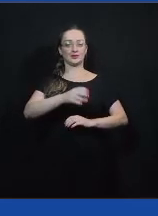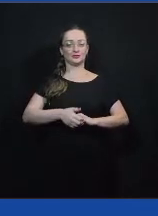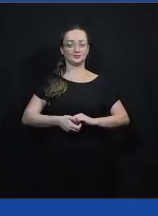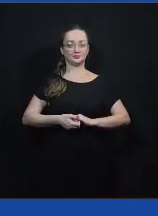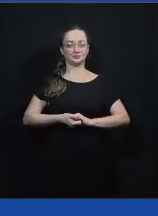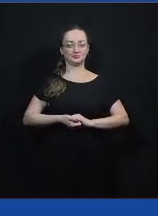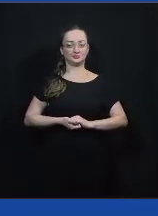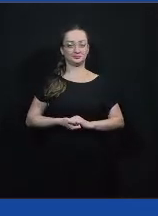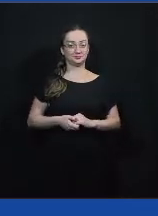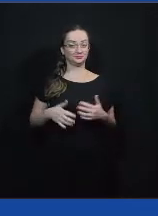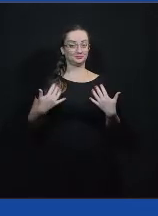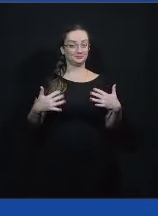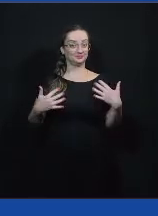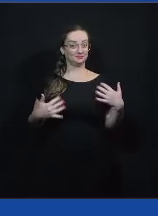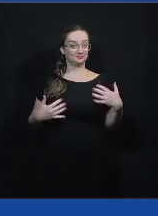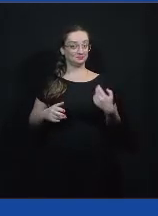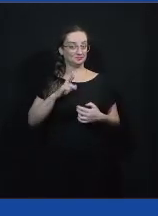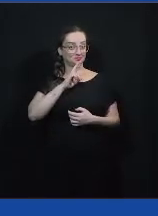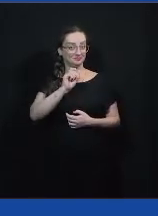7